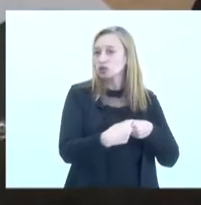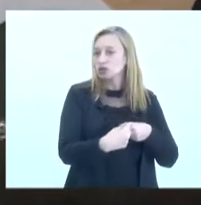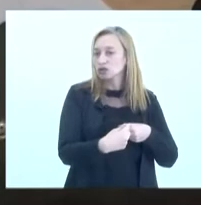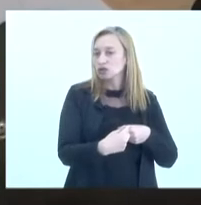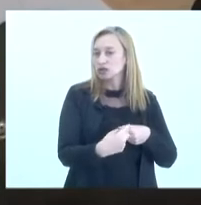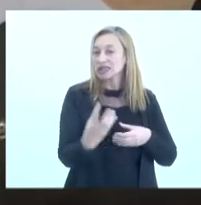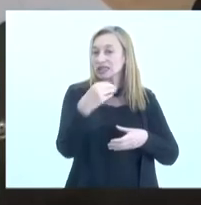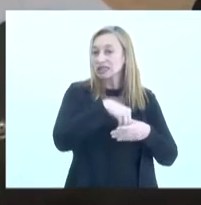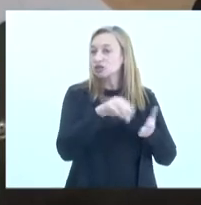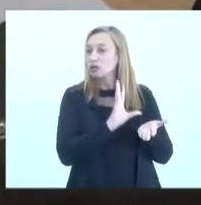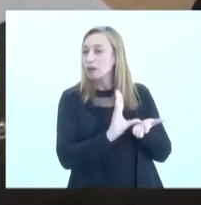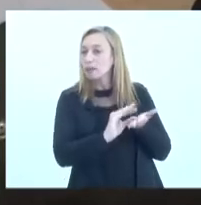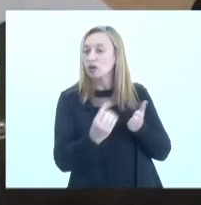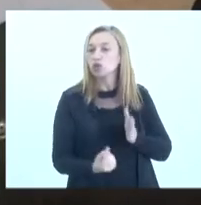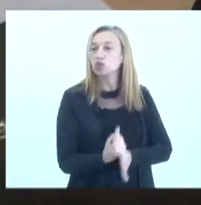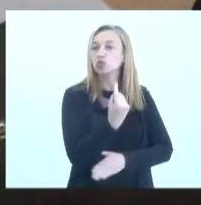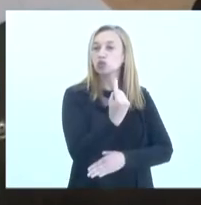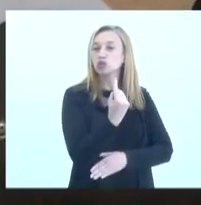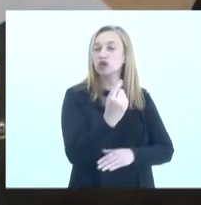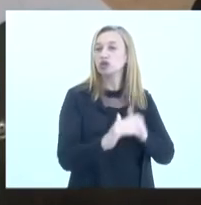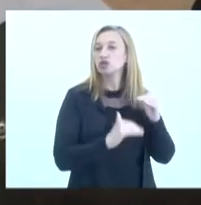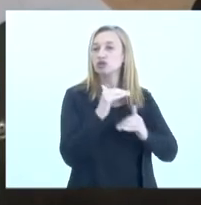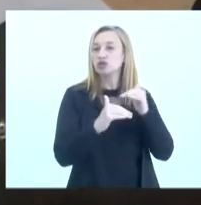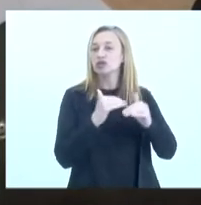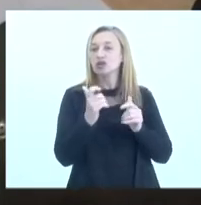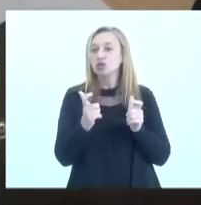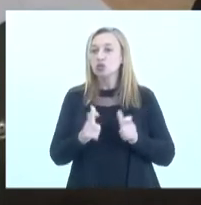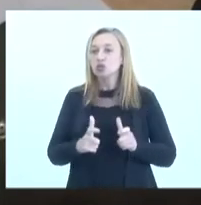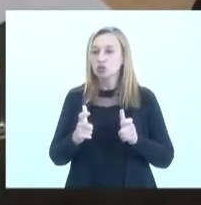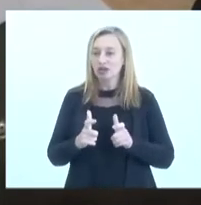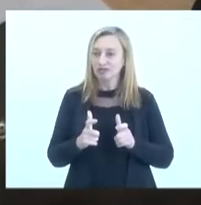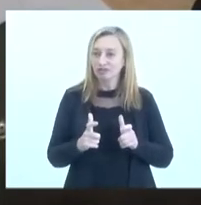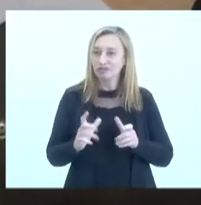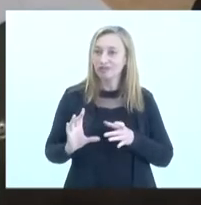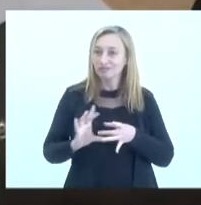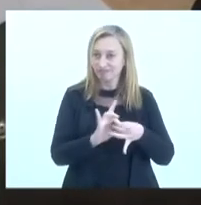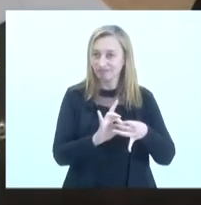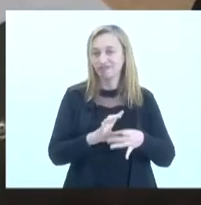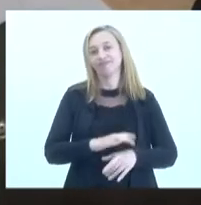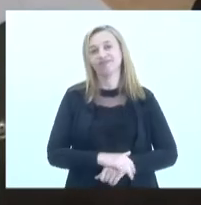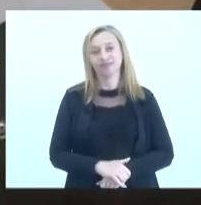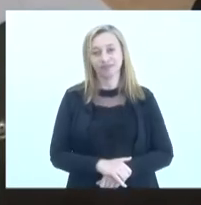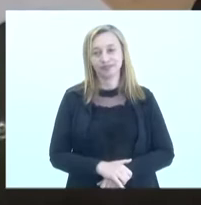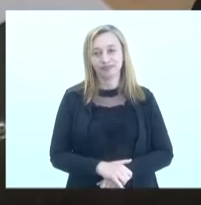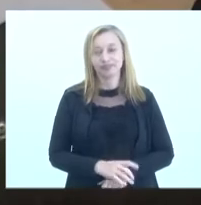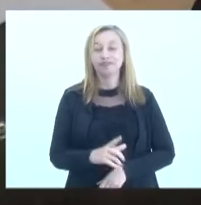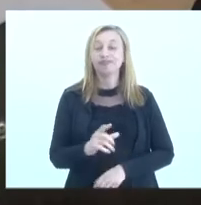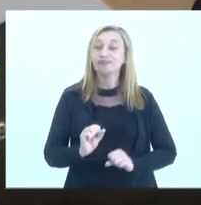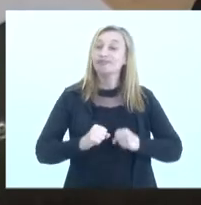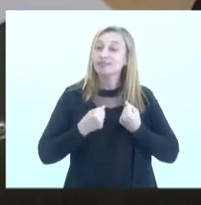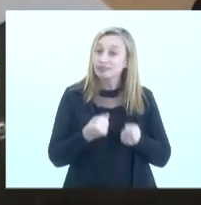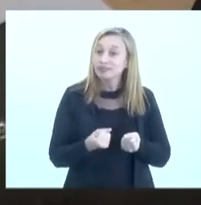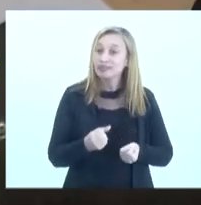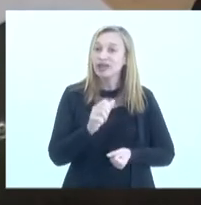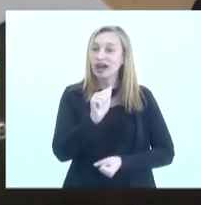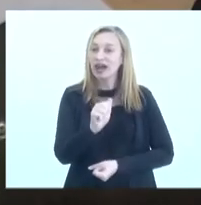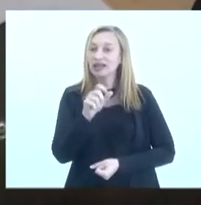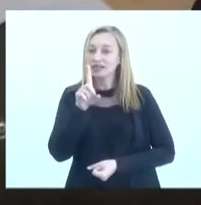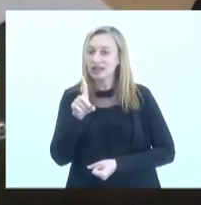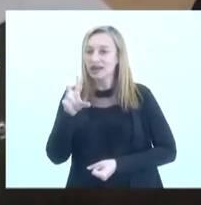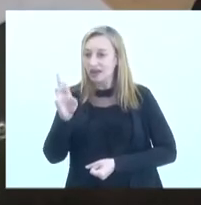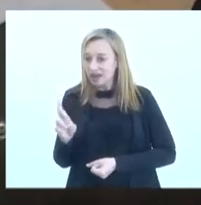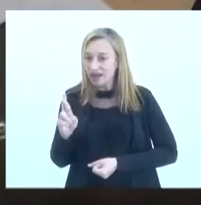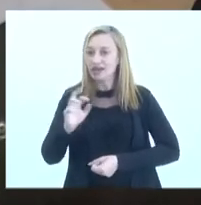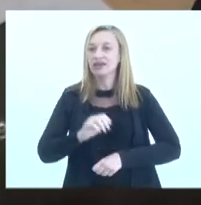uma pauta única, que é o desenvolvimento regional integrado. A gente tem defendido na ADR